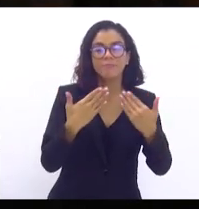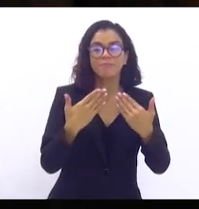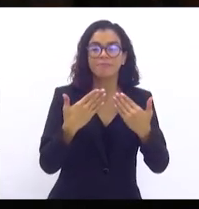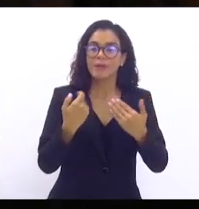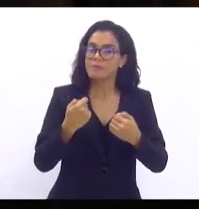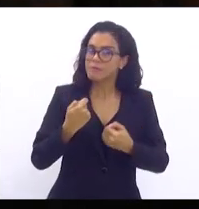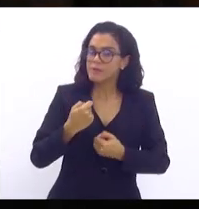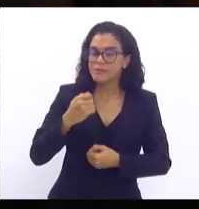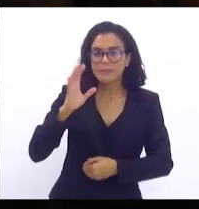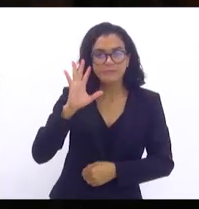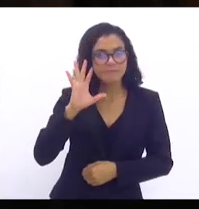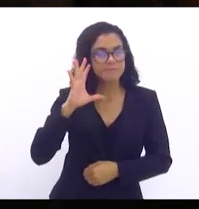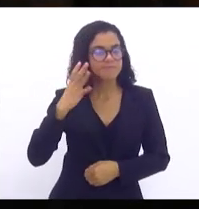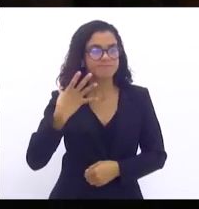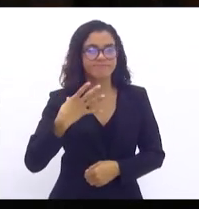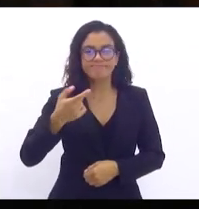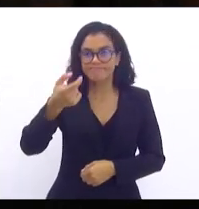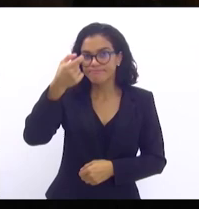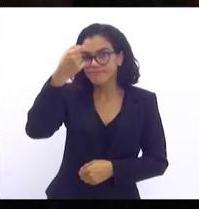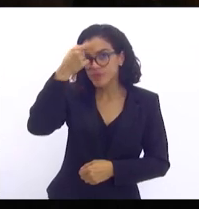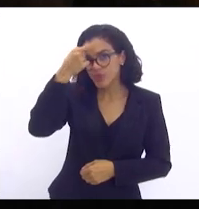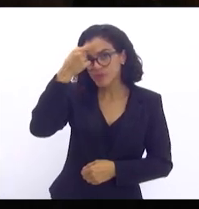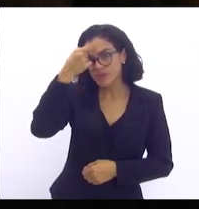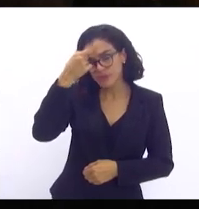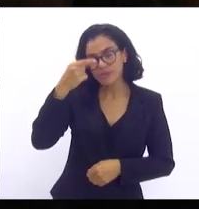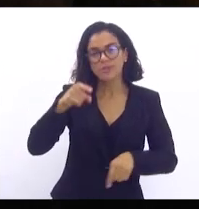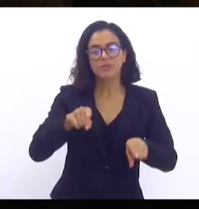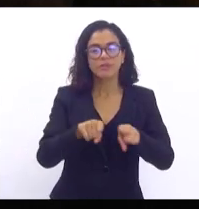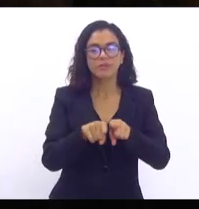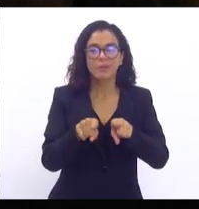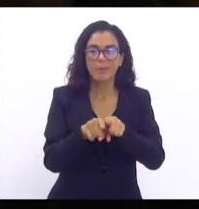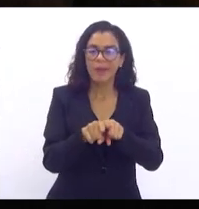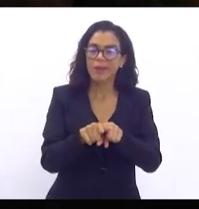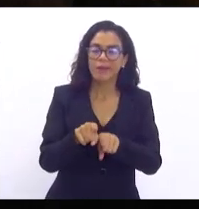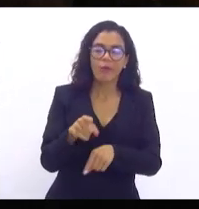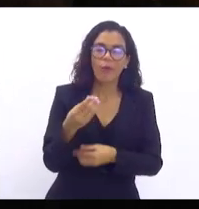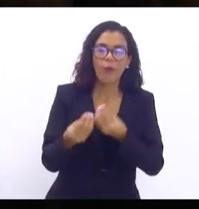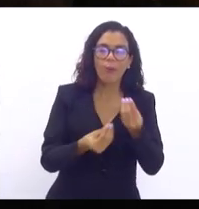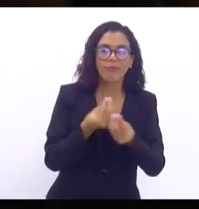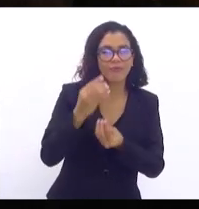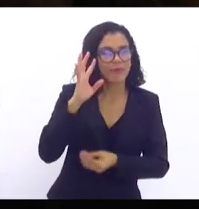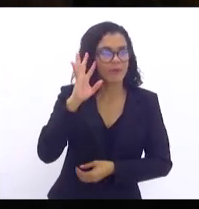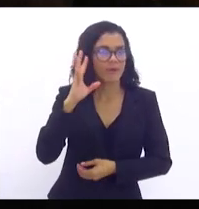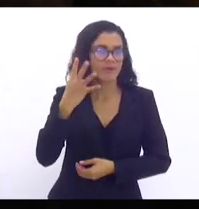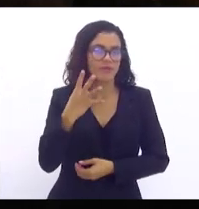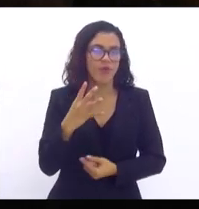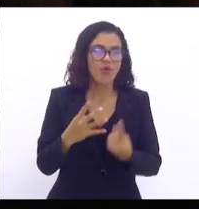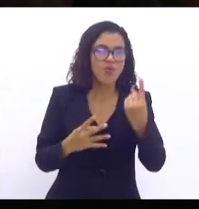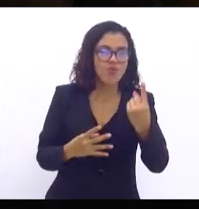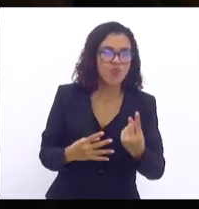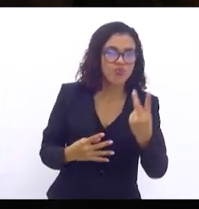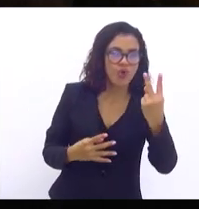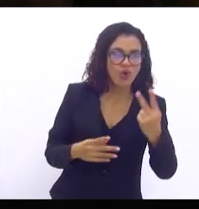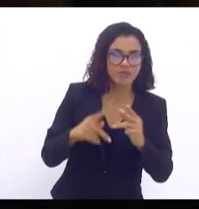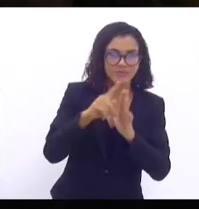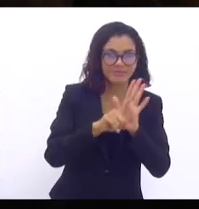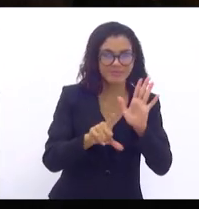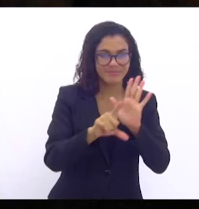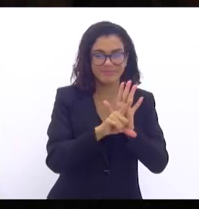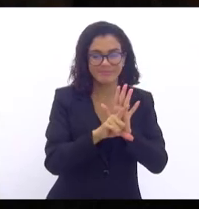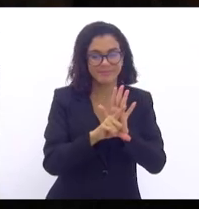posição, de conscientização. Isto não vai ser resolvido com um ou dois projetos de